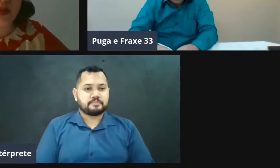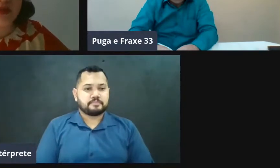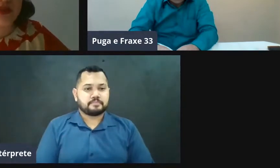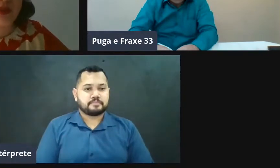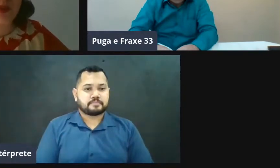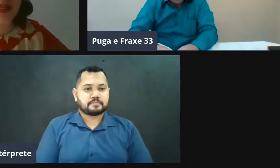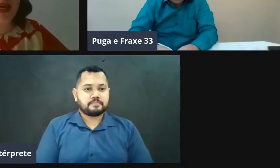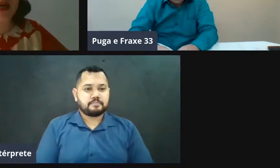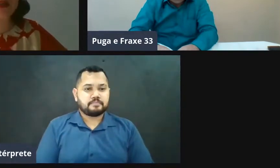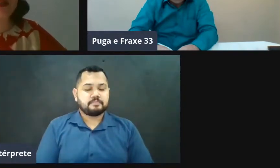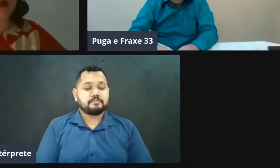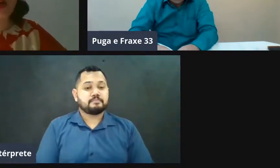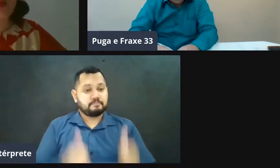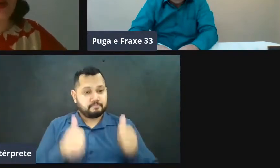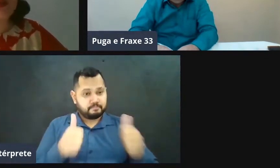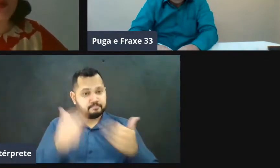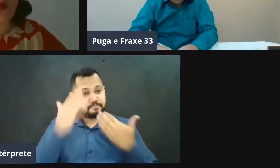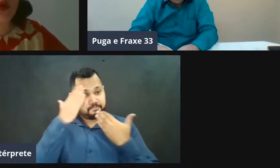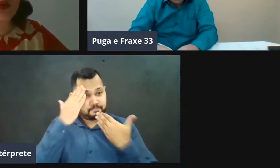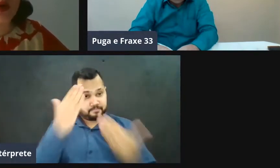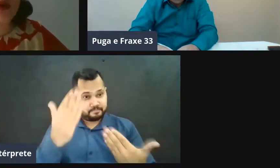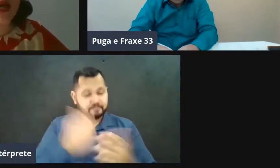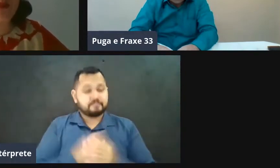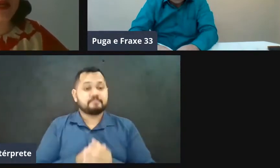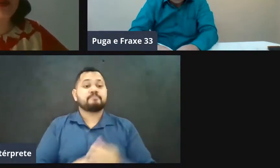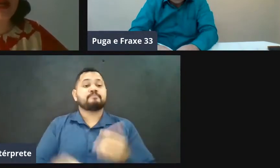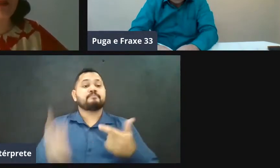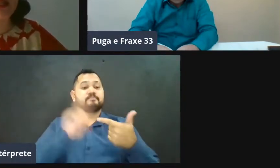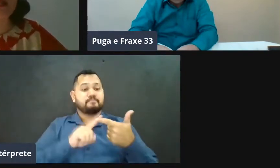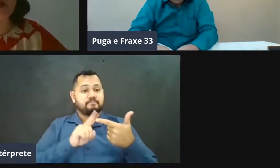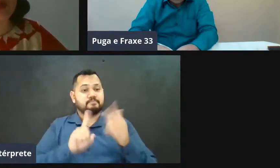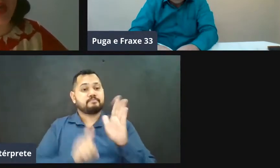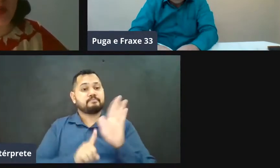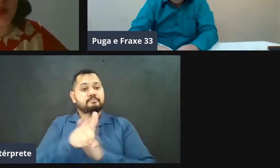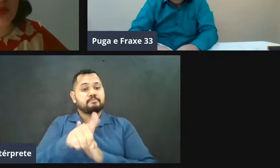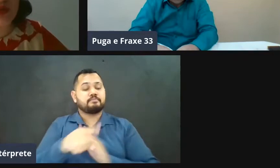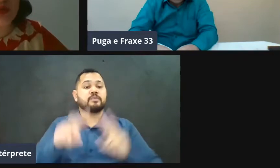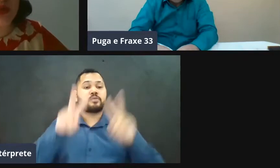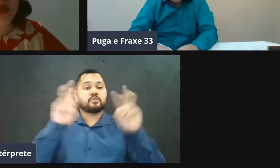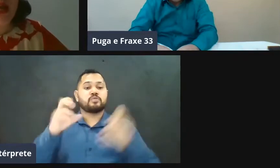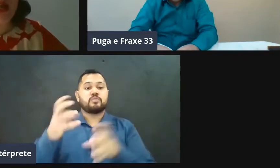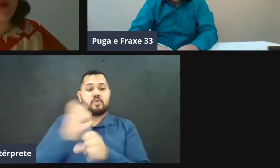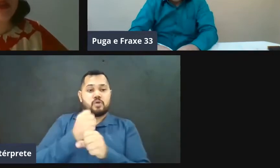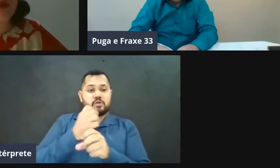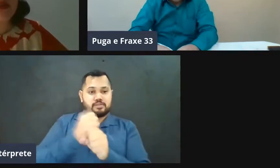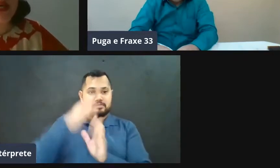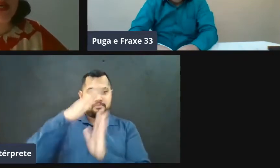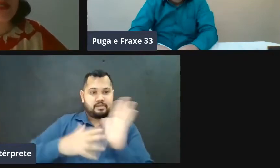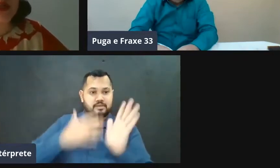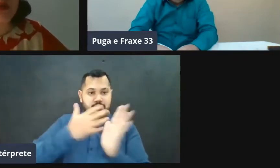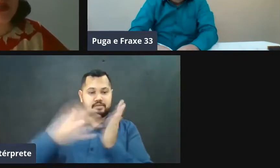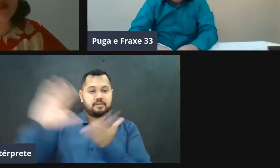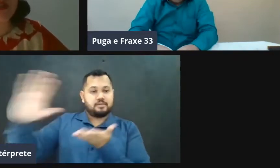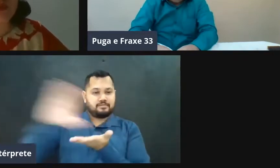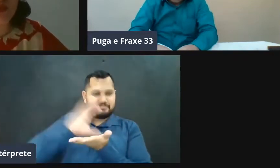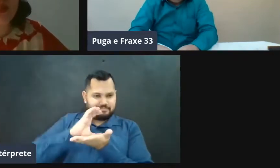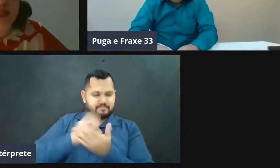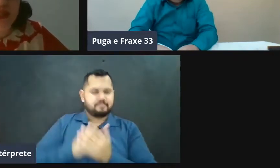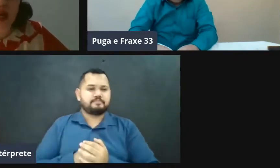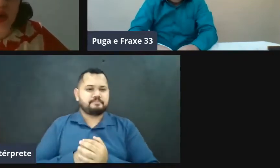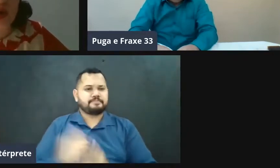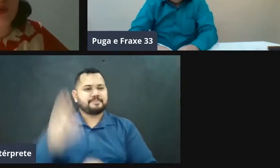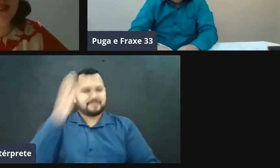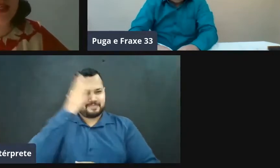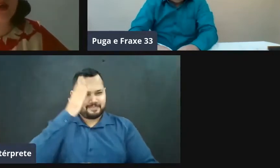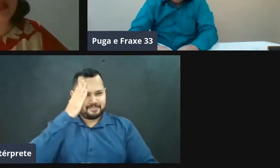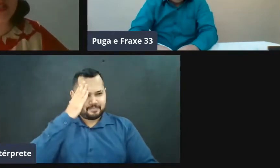Ok, professor, obrigada. O próximo ponto é orçamento e captação de recursos. Levando em consideração que a gente